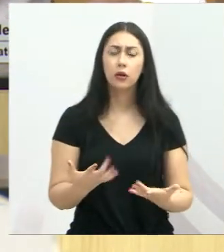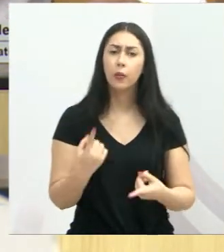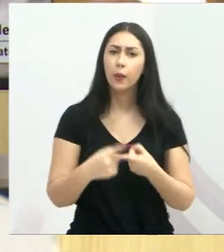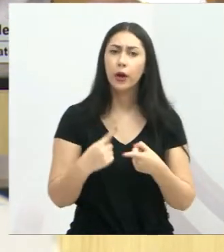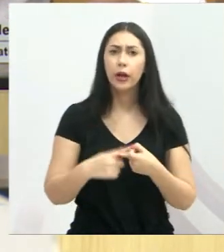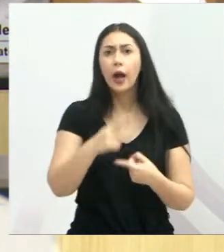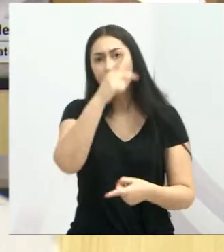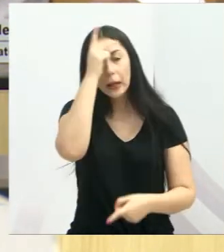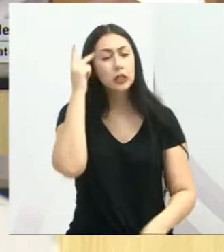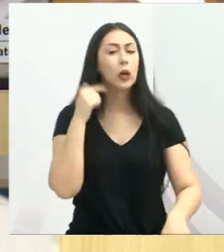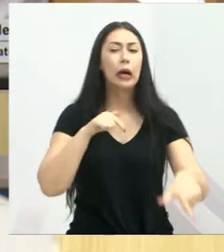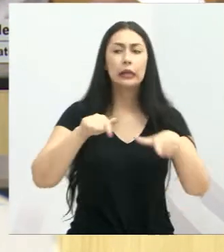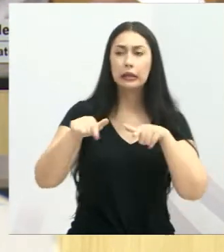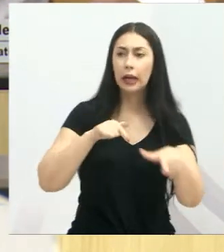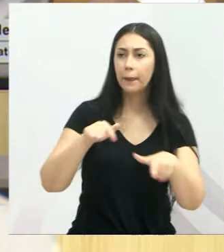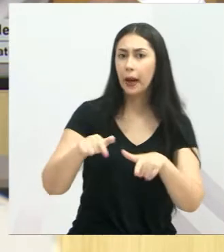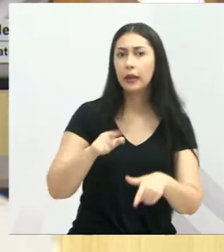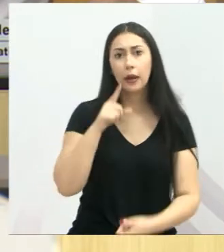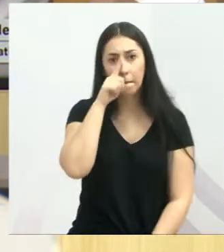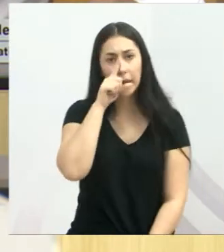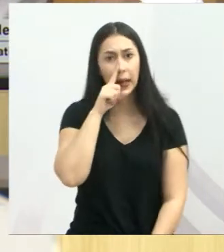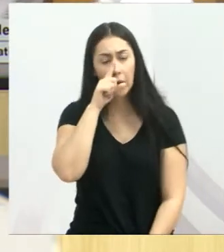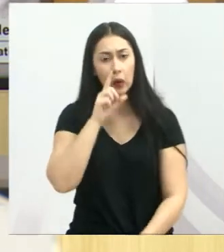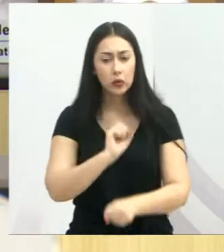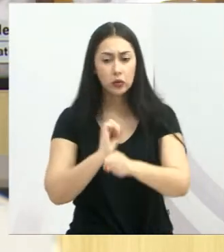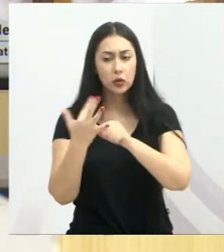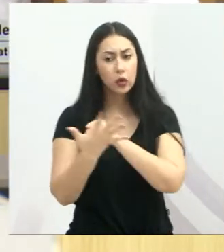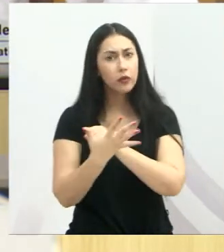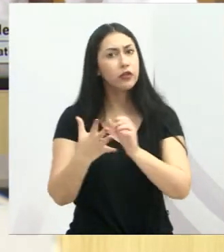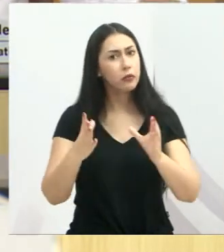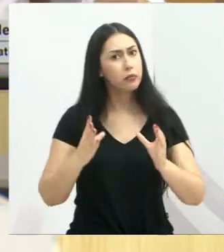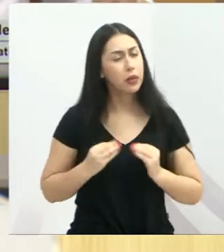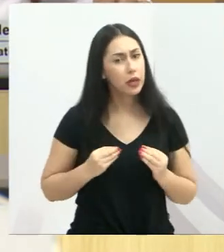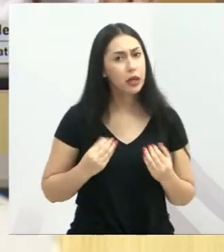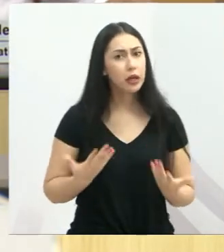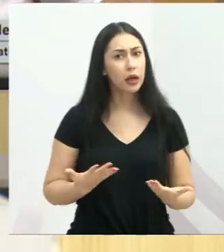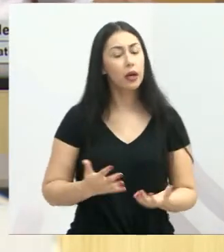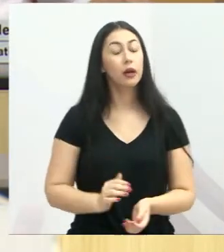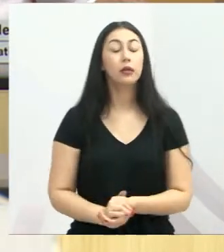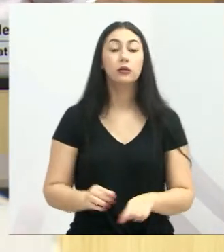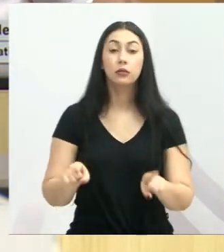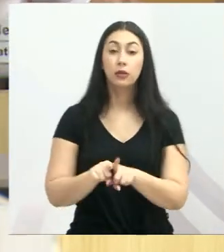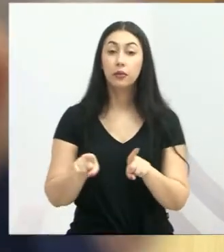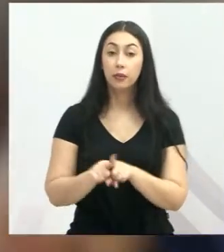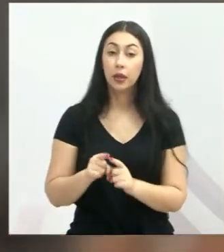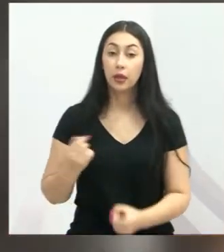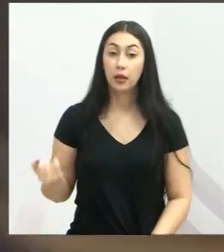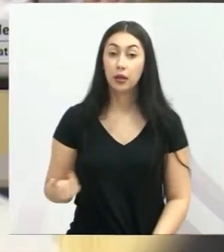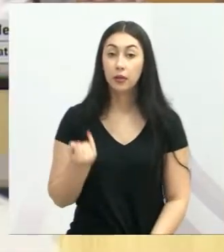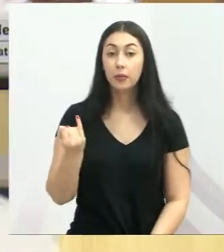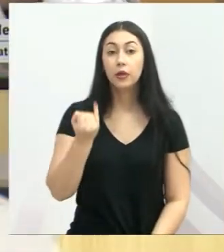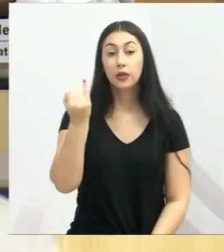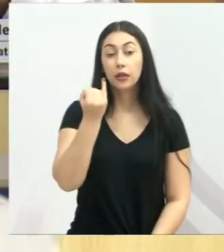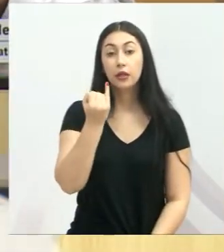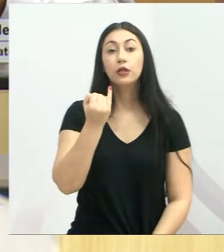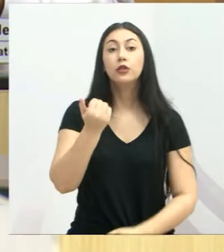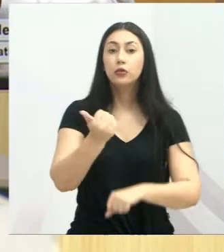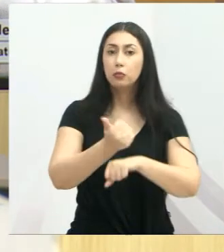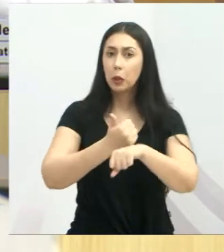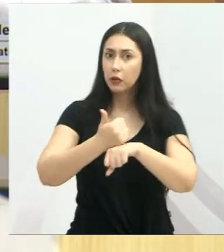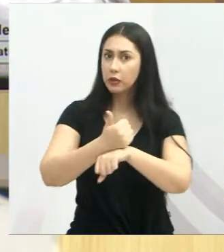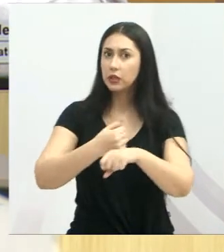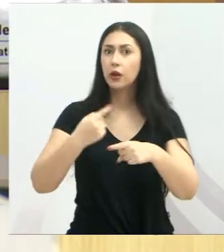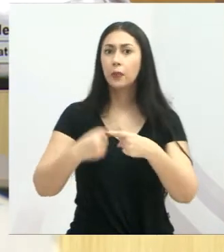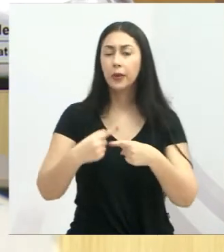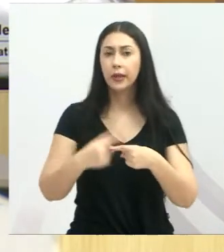vírus que esses trabalhadores se encontram diariamente, além de serem de suma importância para que milhões e milhões de pessoas